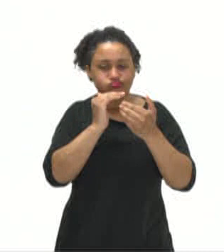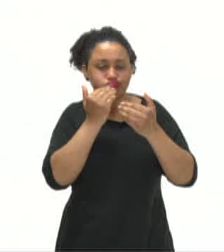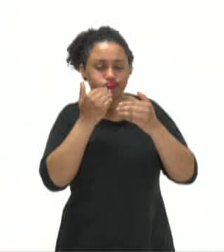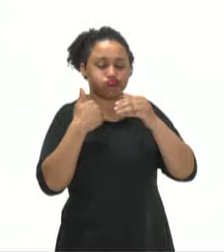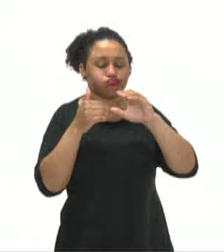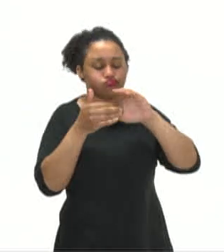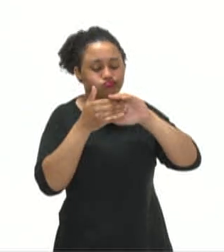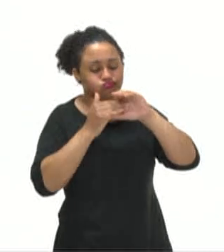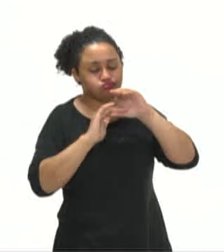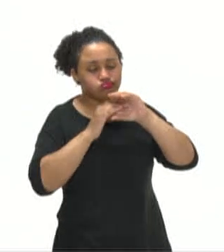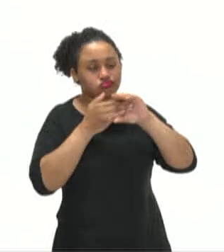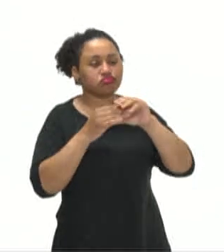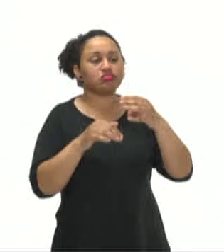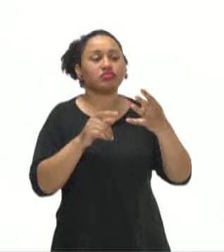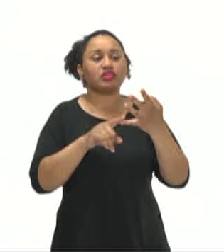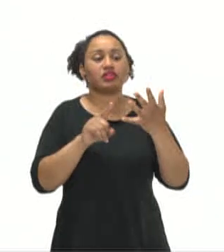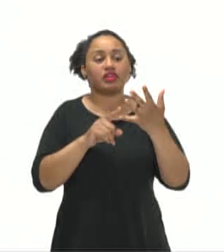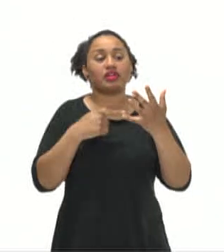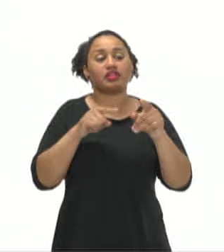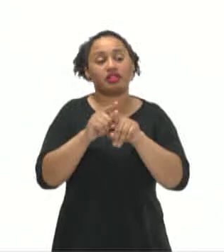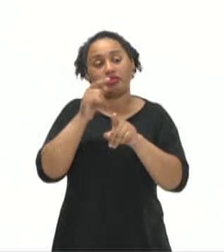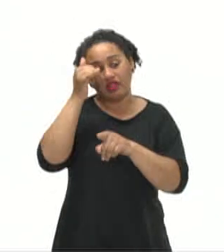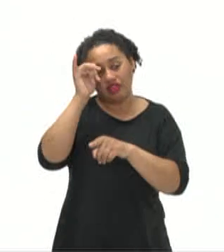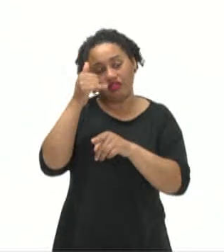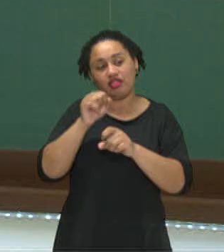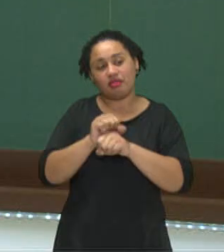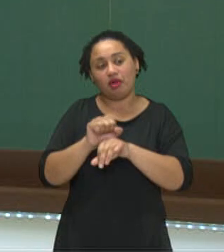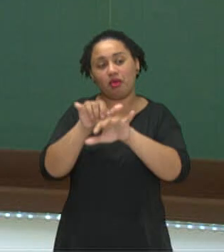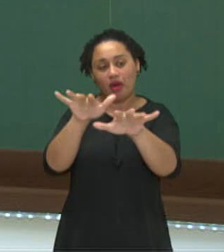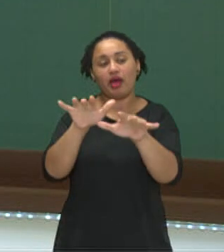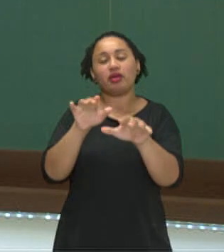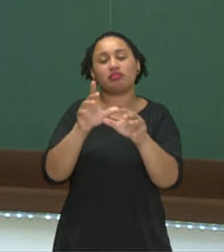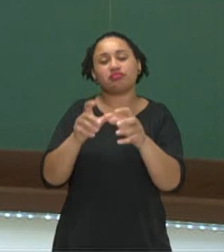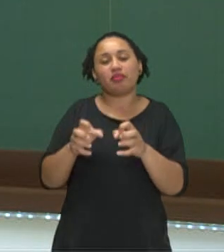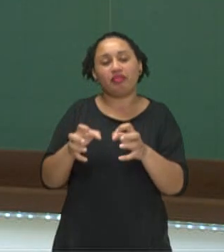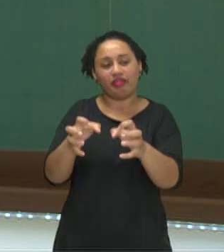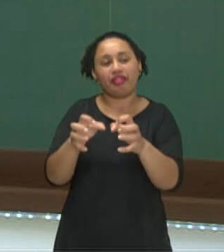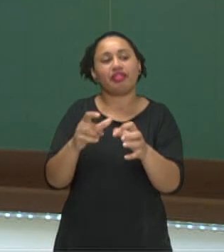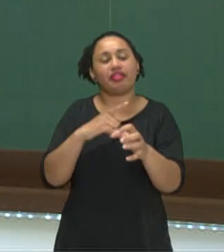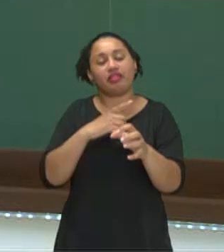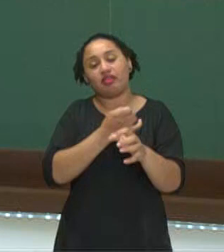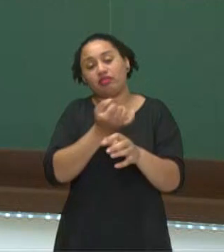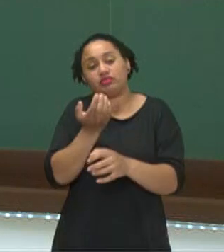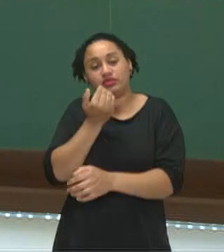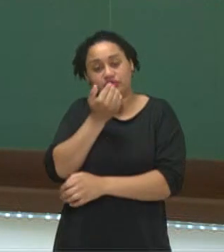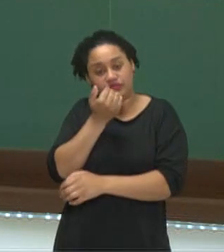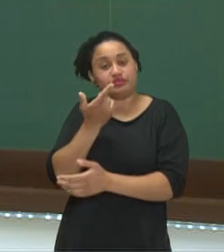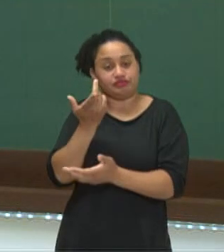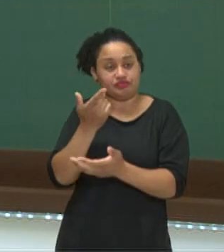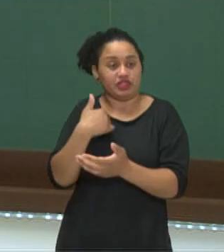evita a proliferação de micro-organismos em alimentos. Então, cloreto de sódio é o nosso sal de cozinha.